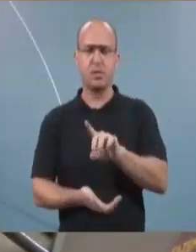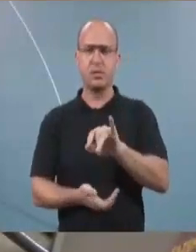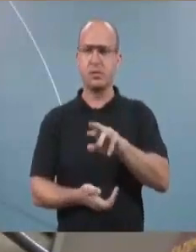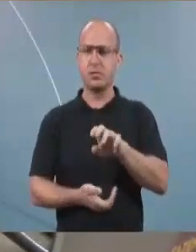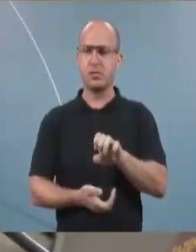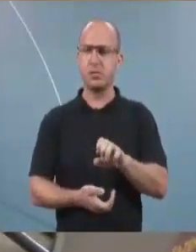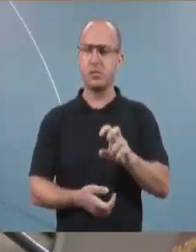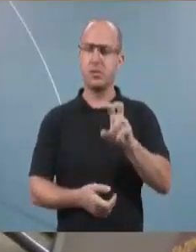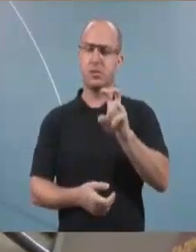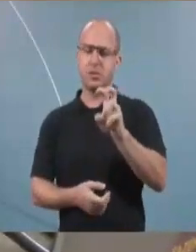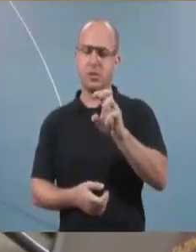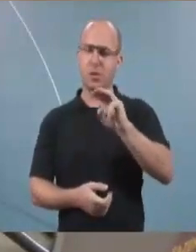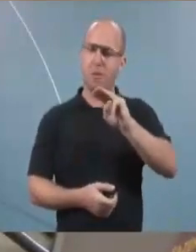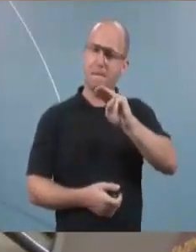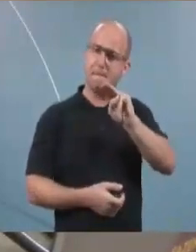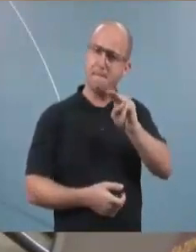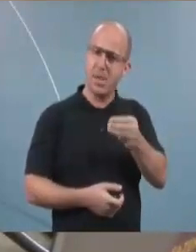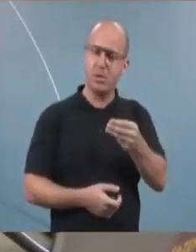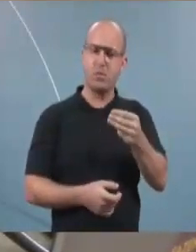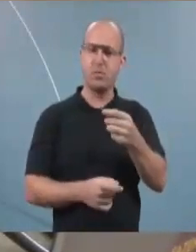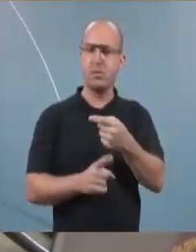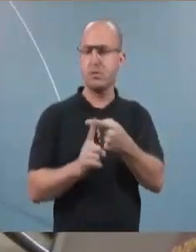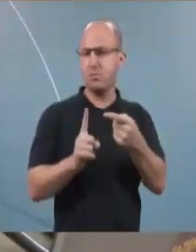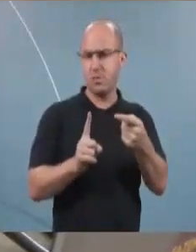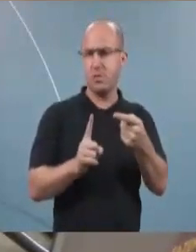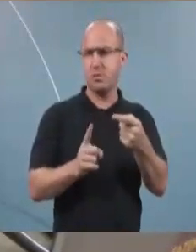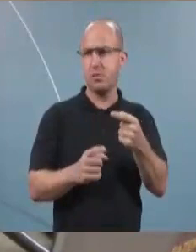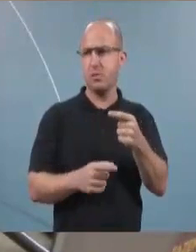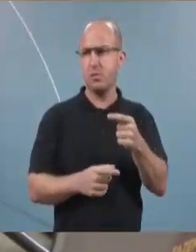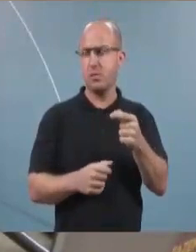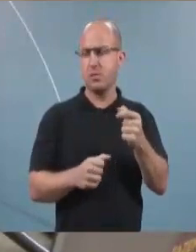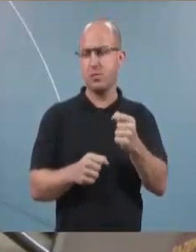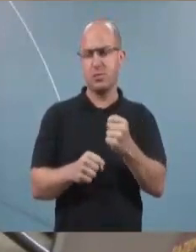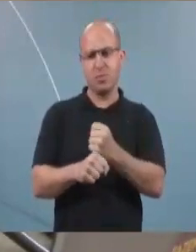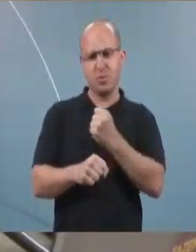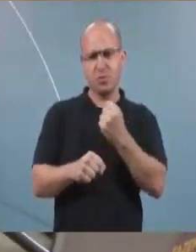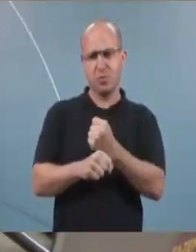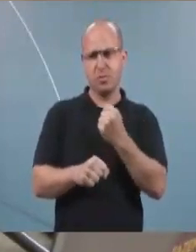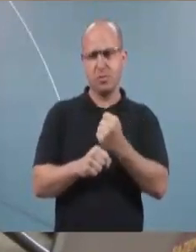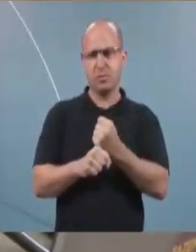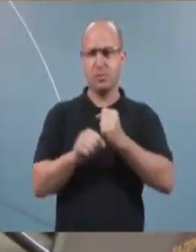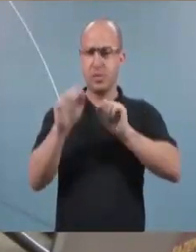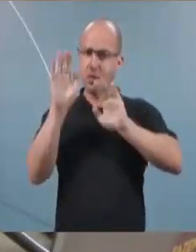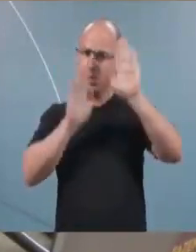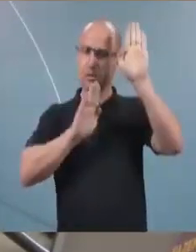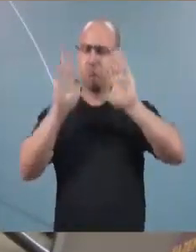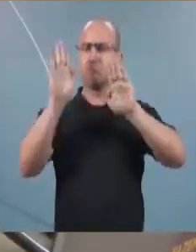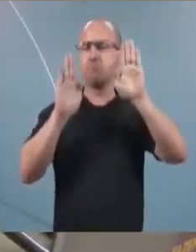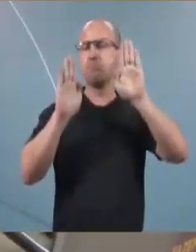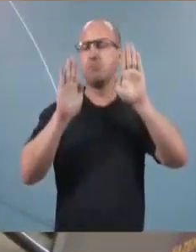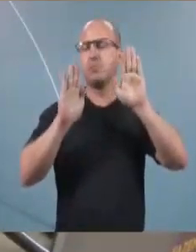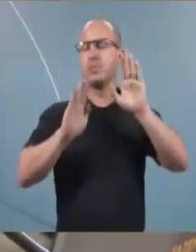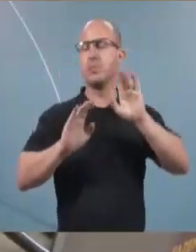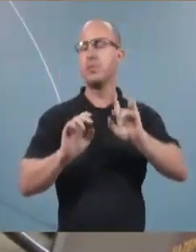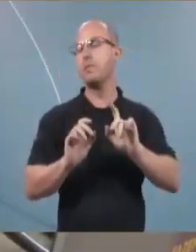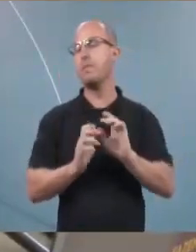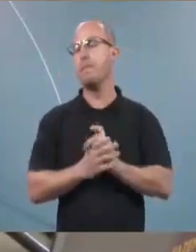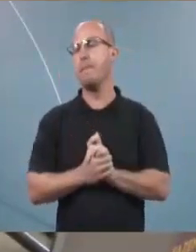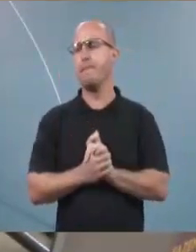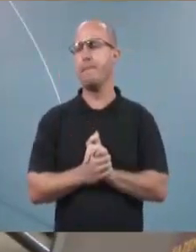5 milhões e meio de obras licitadas e que